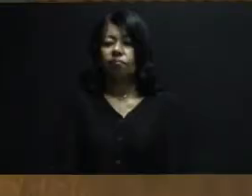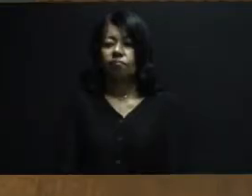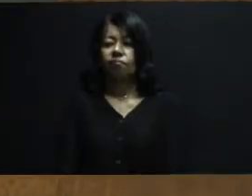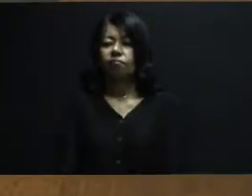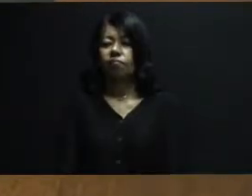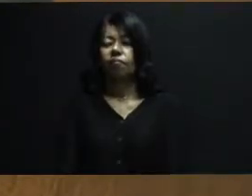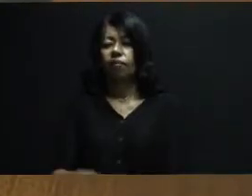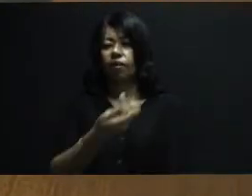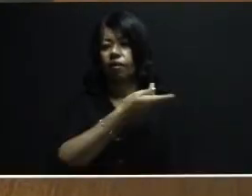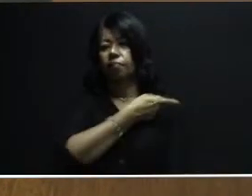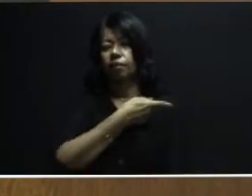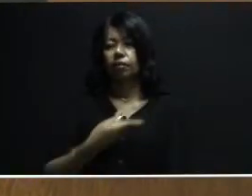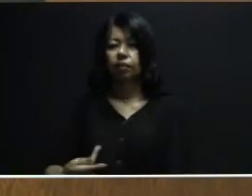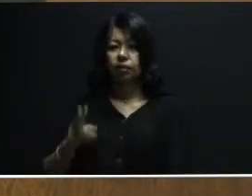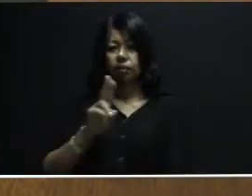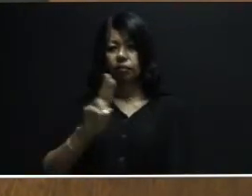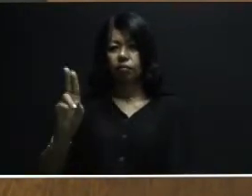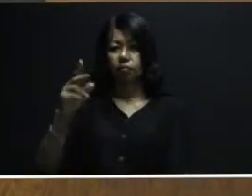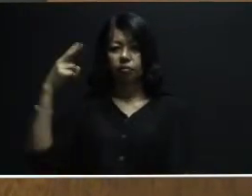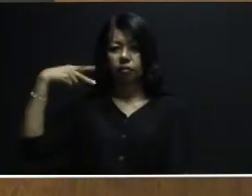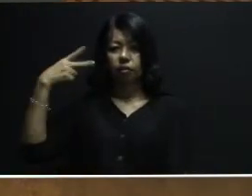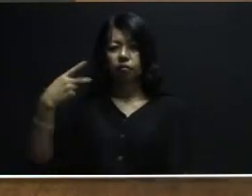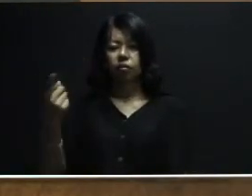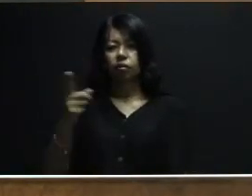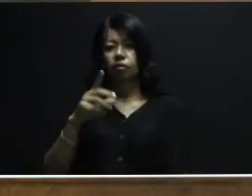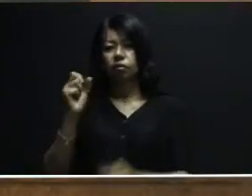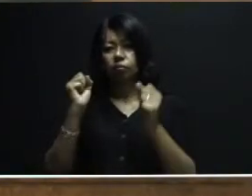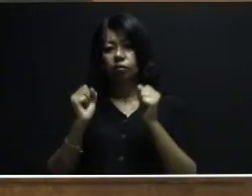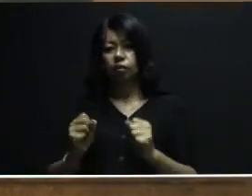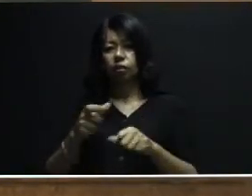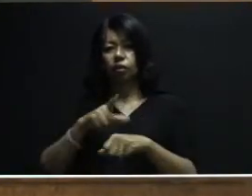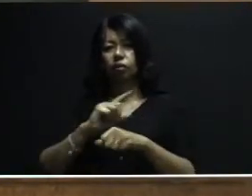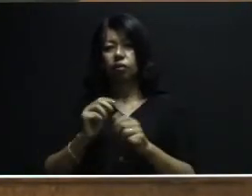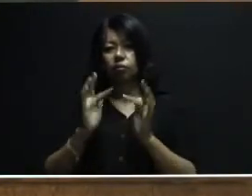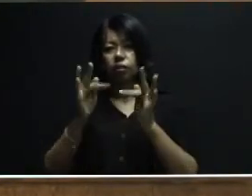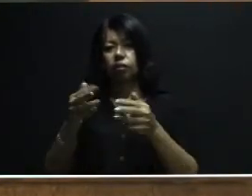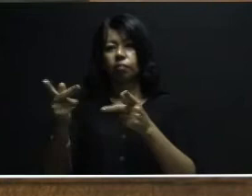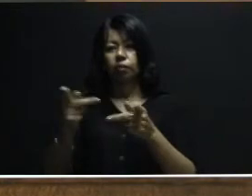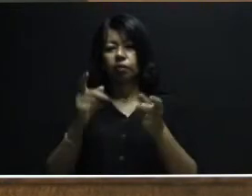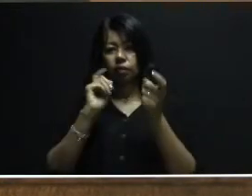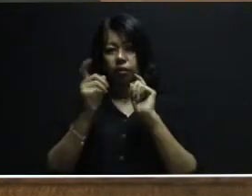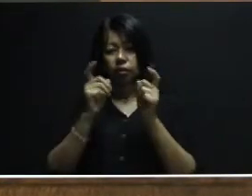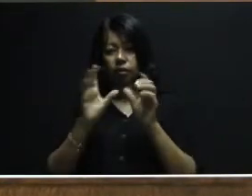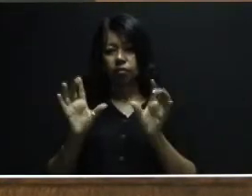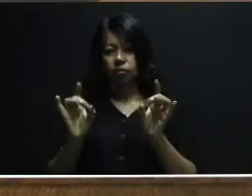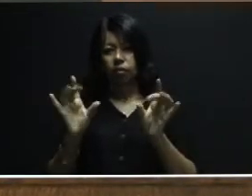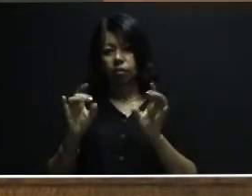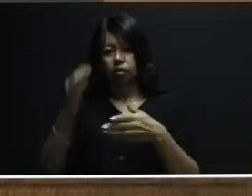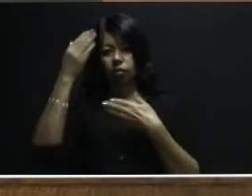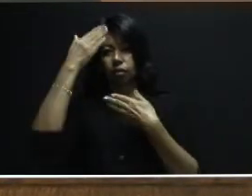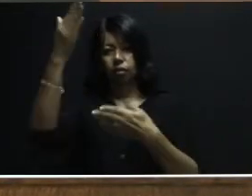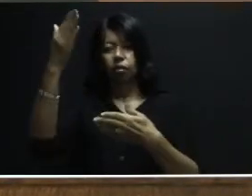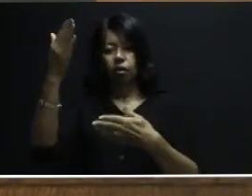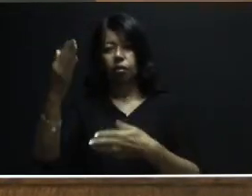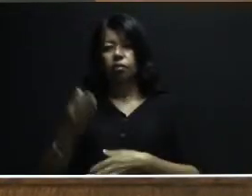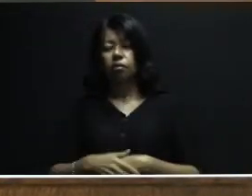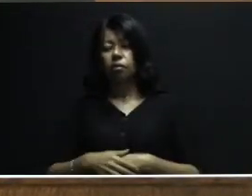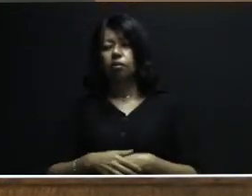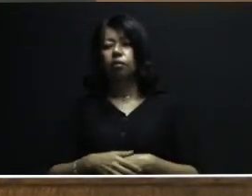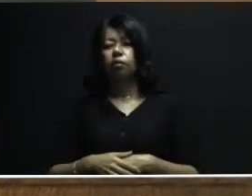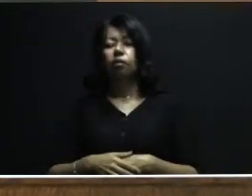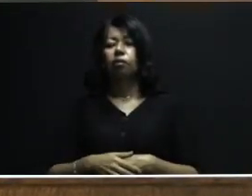Essa presidência, em nome dos vereadores que integram este poder, antes de encerrar o presente ato solene, agradece ao orador oficial